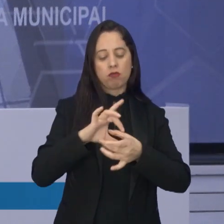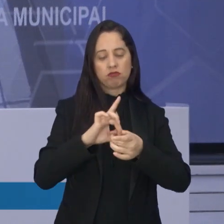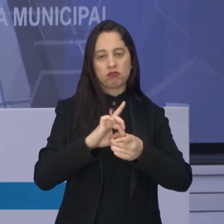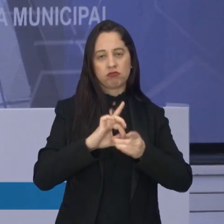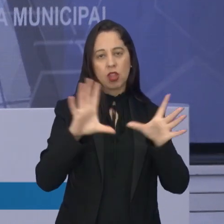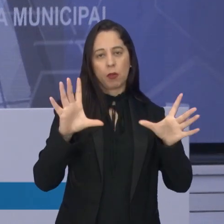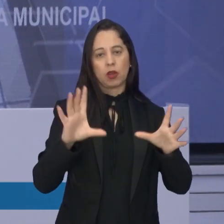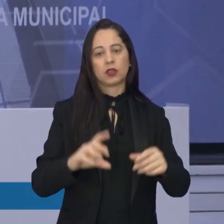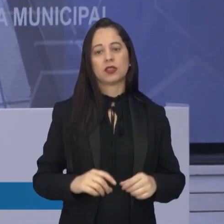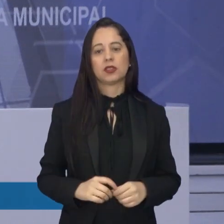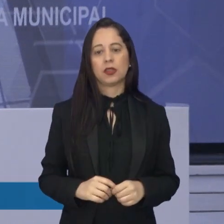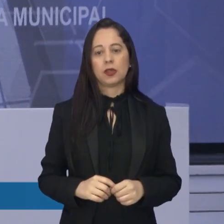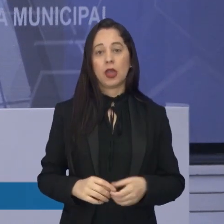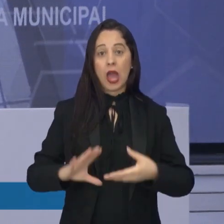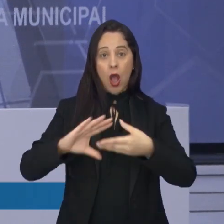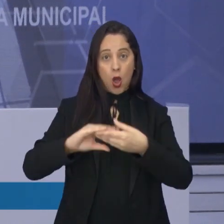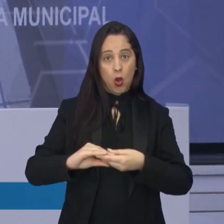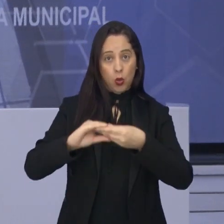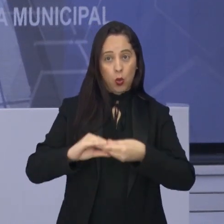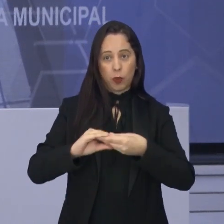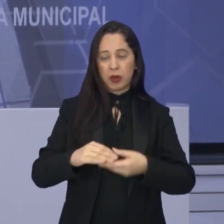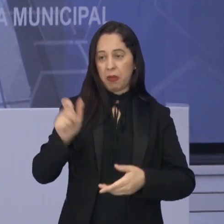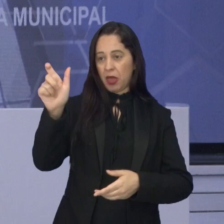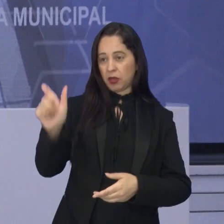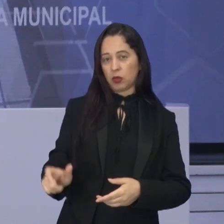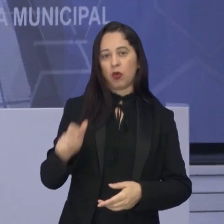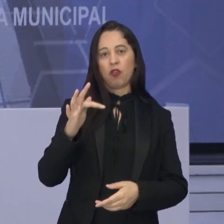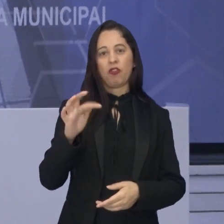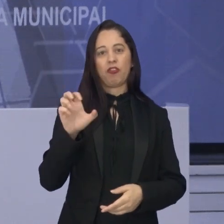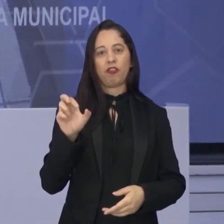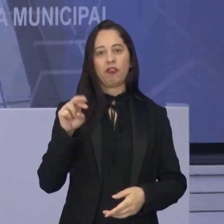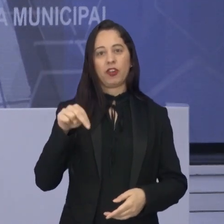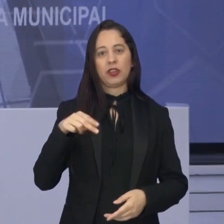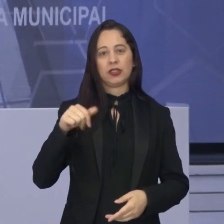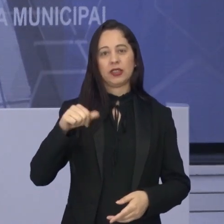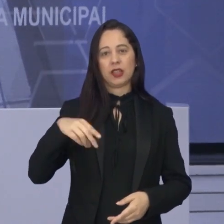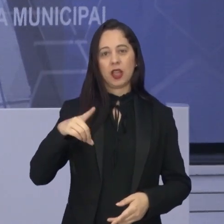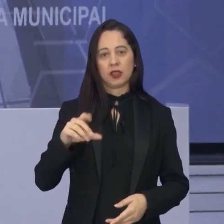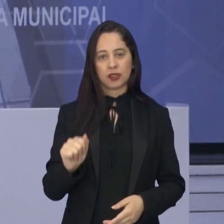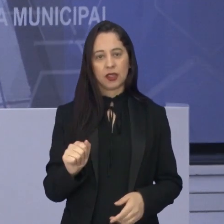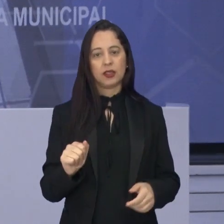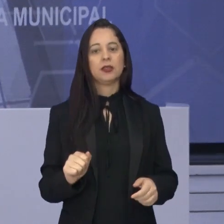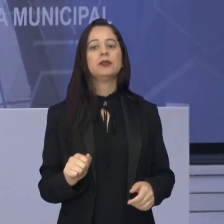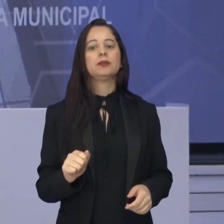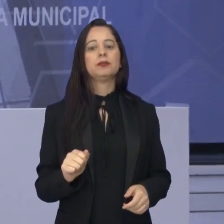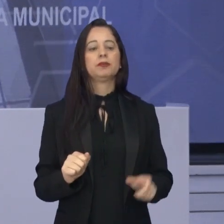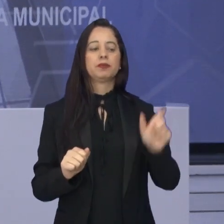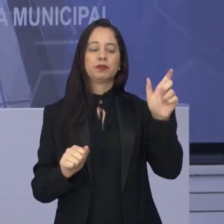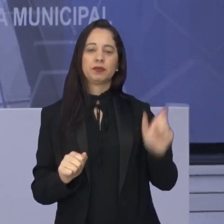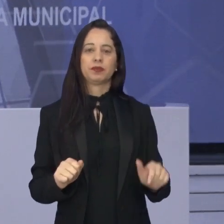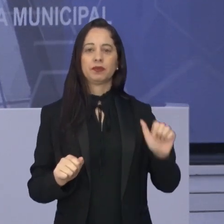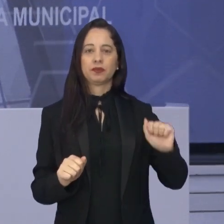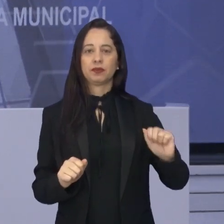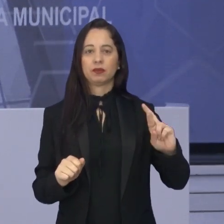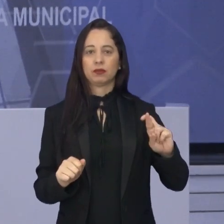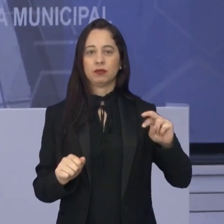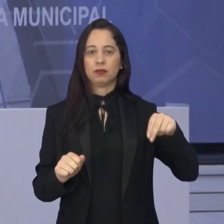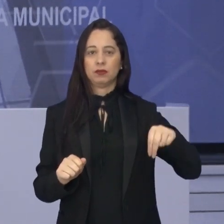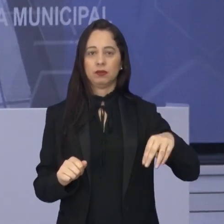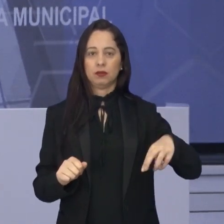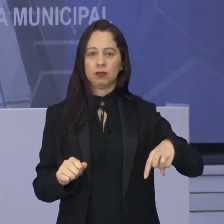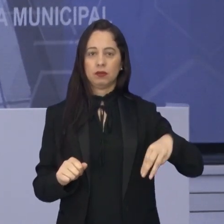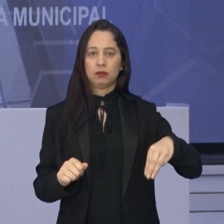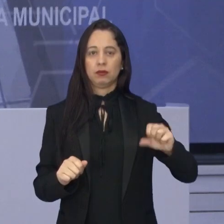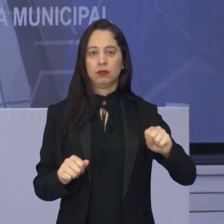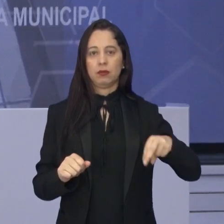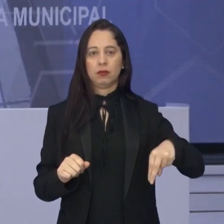Saúdo os homenageados, Fernanda Soares, Armando Milioni,